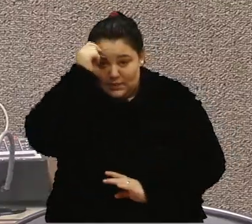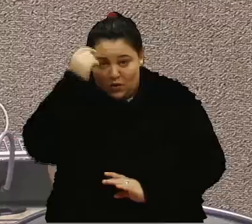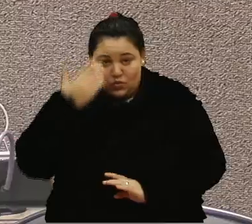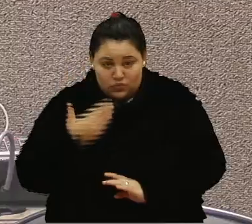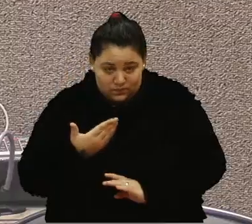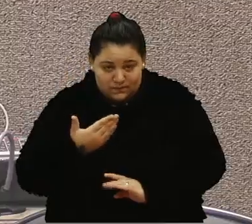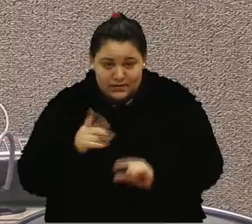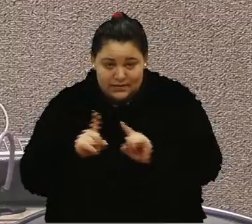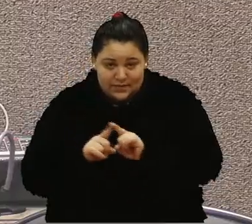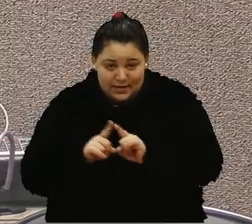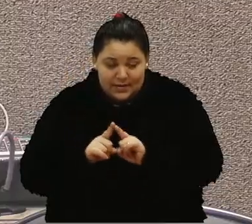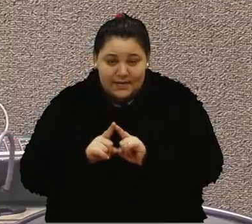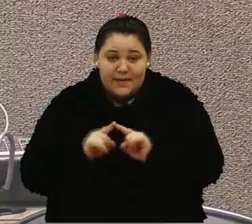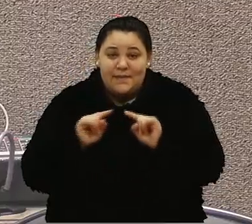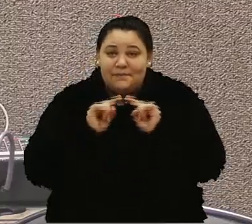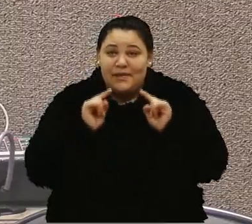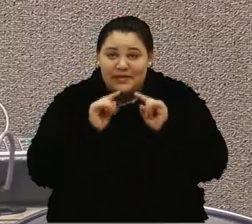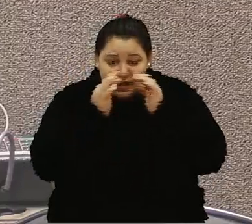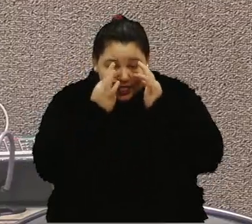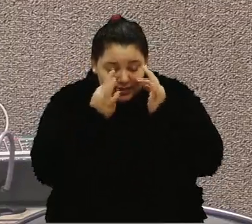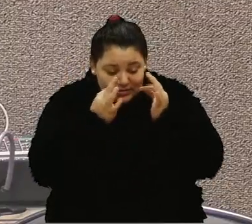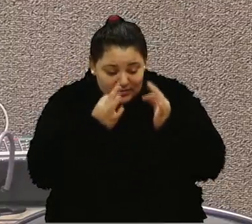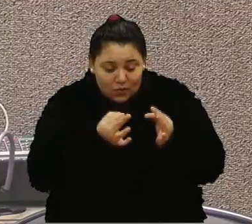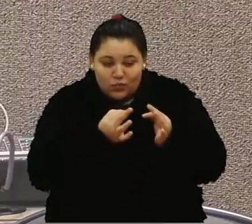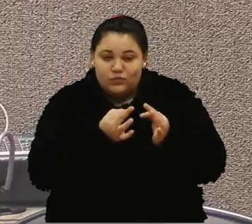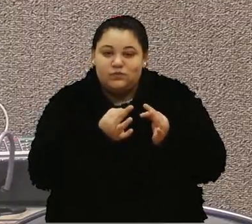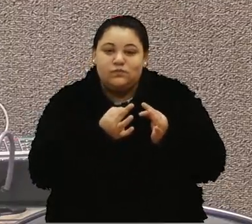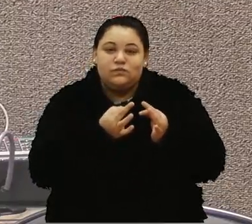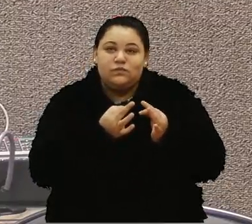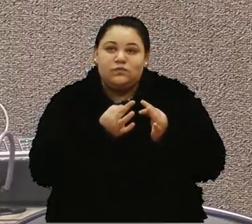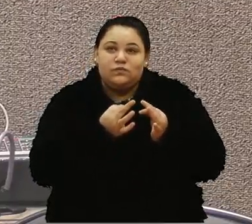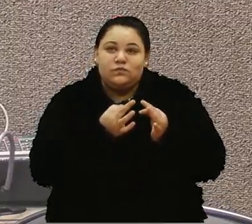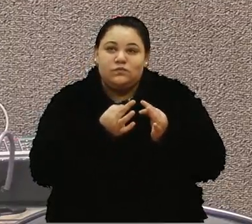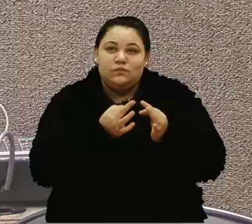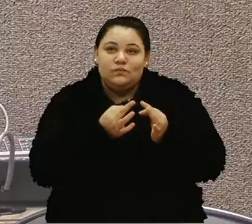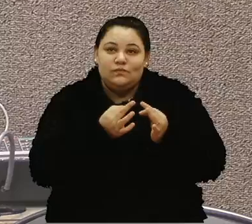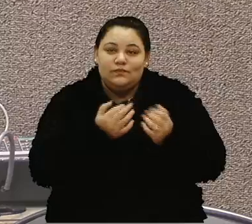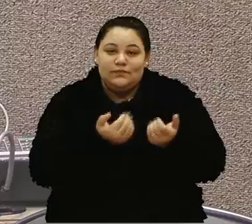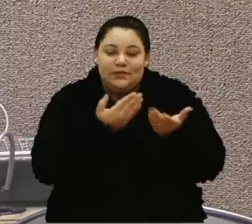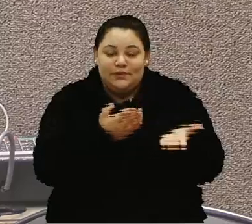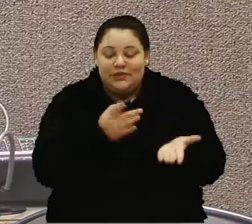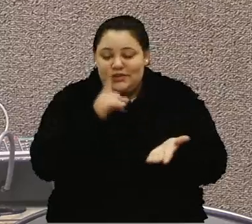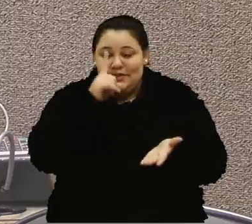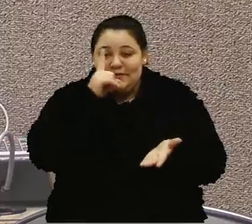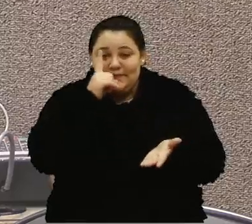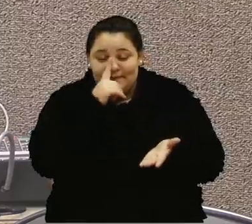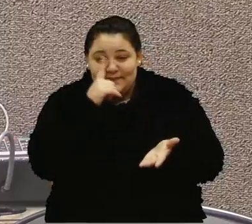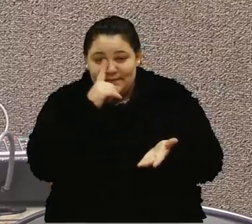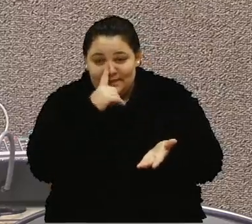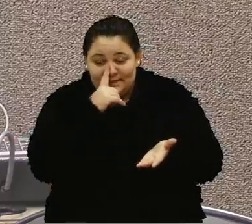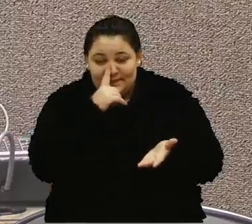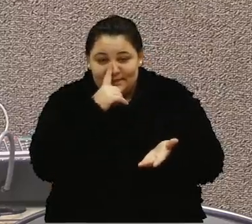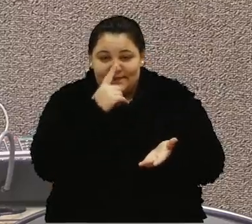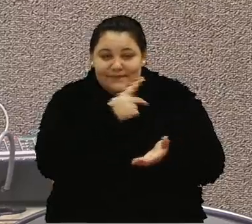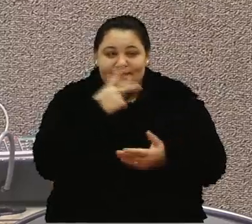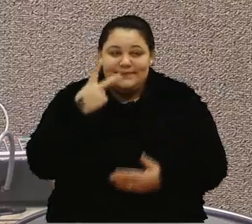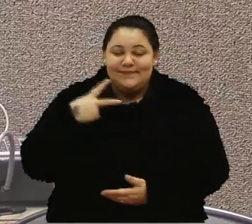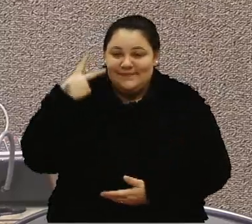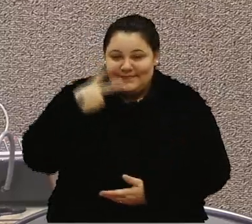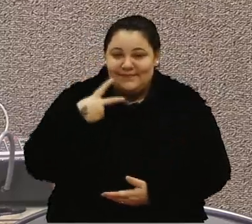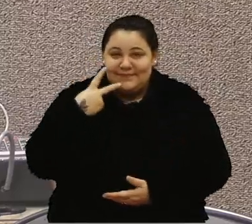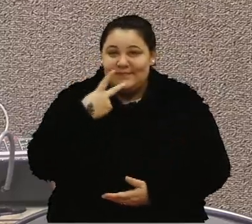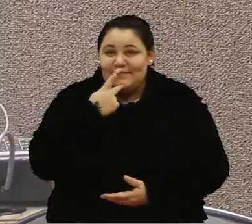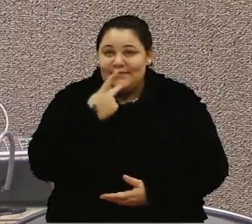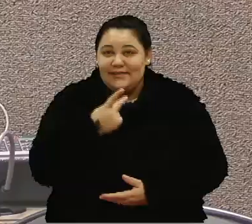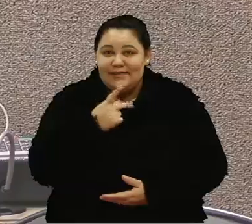nessa atenção dada às mãezinhas, sabe? Que é aí, vereadora Rose, que penso que será